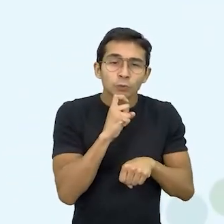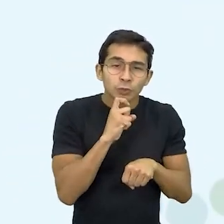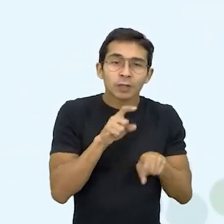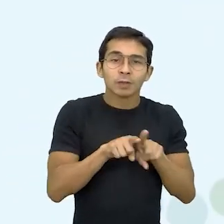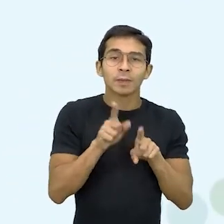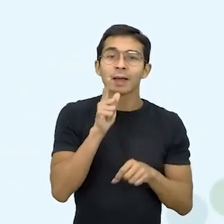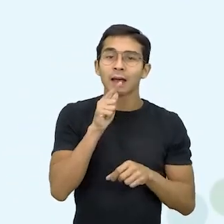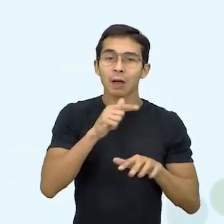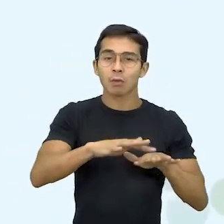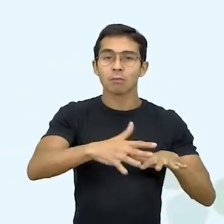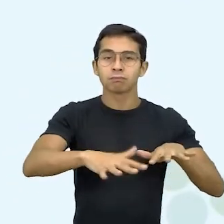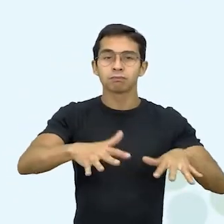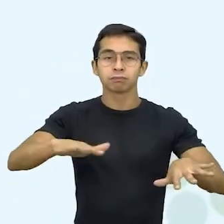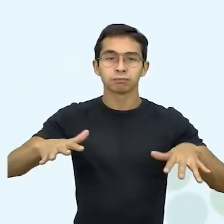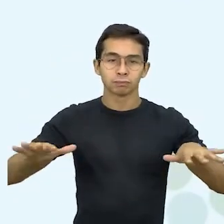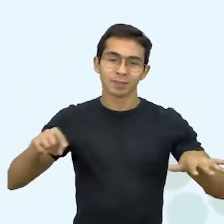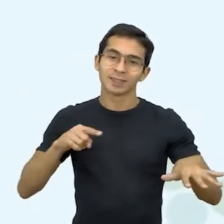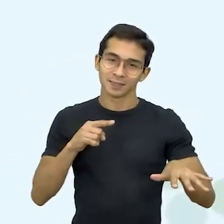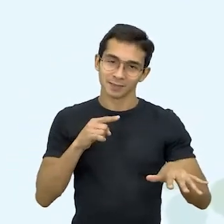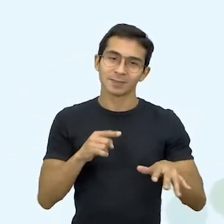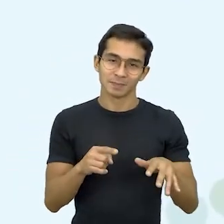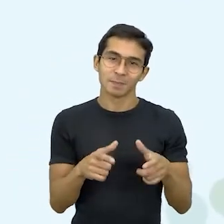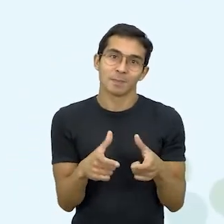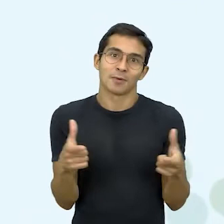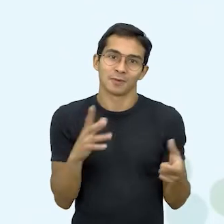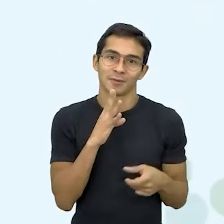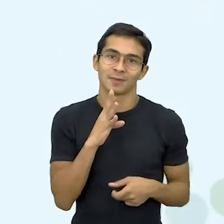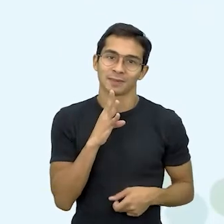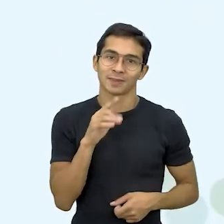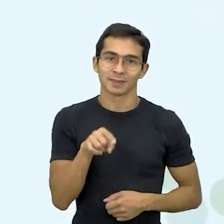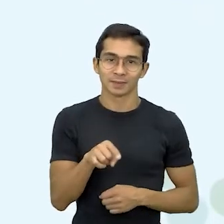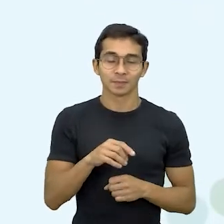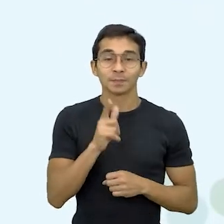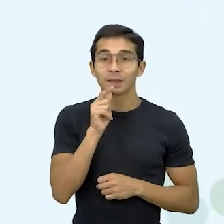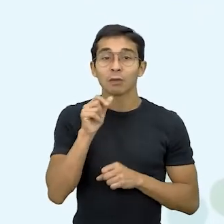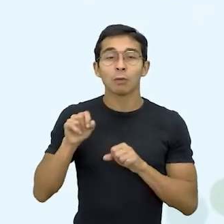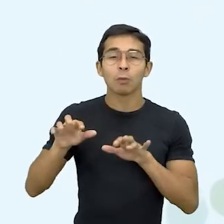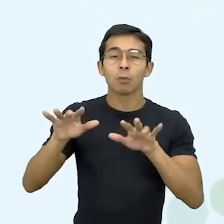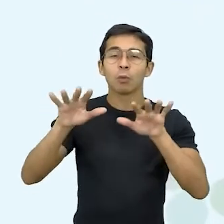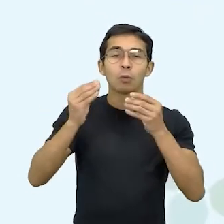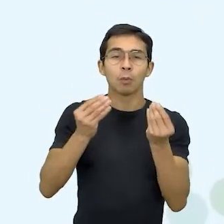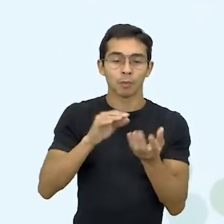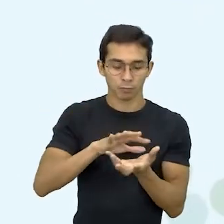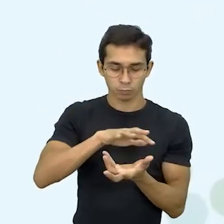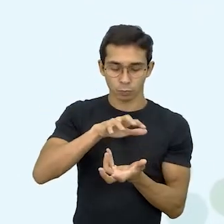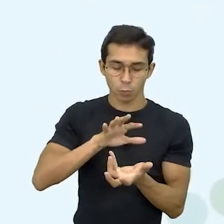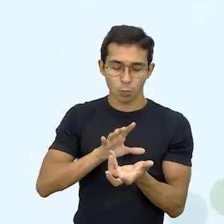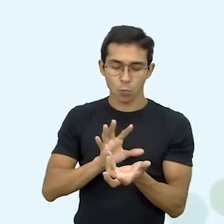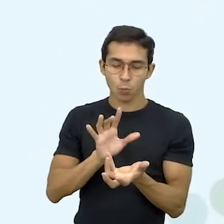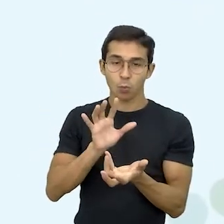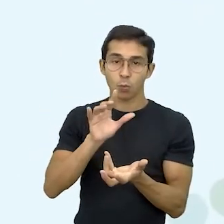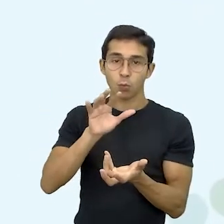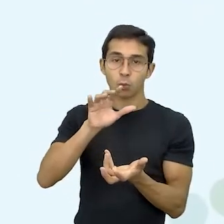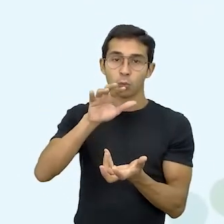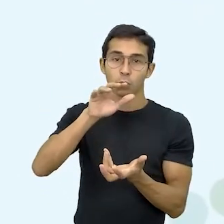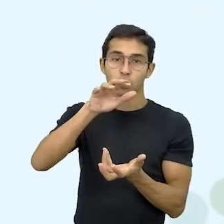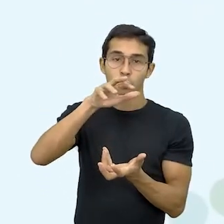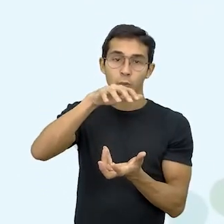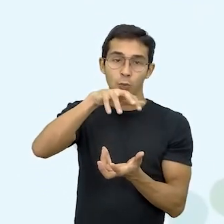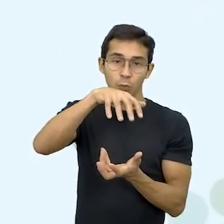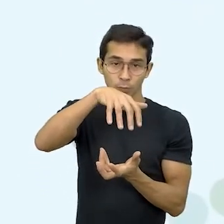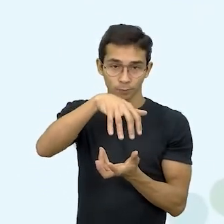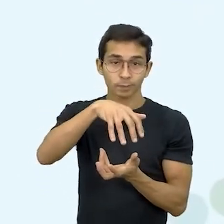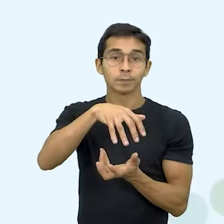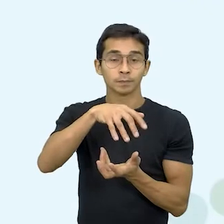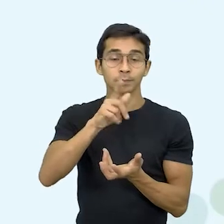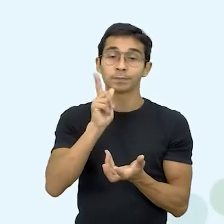que é a mais comum que nós conhecemos. Então, na forma de vapor, ela está espalhada pela atmosfera, É uma parte, um estado